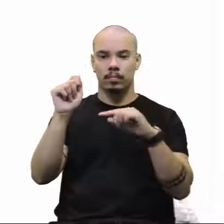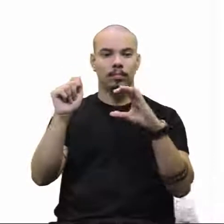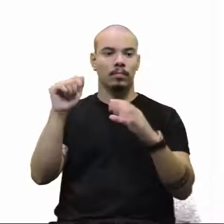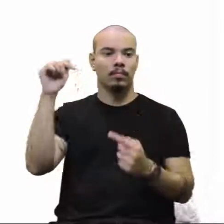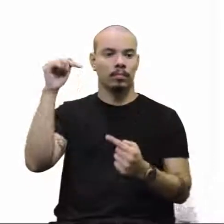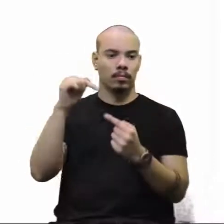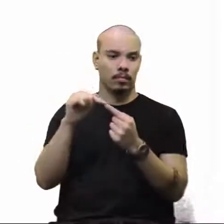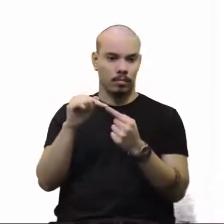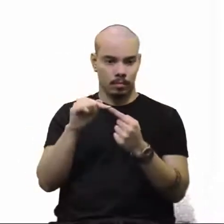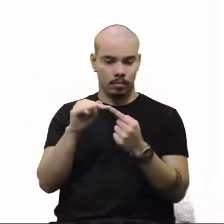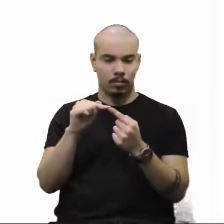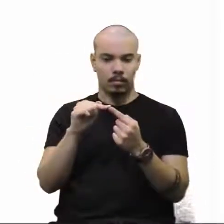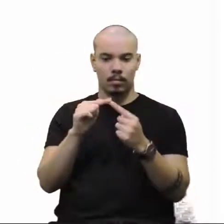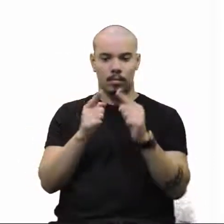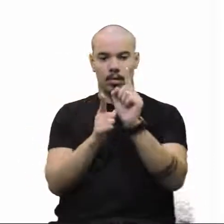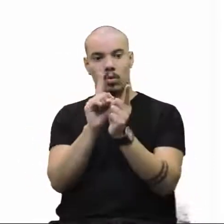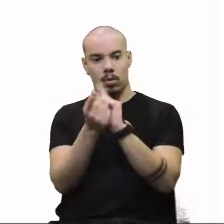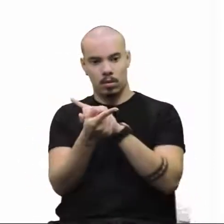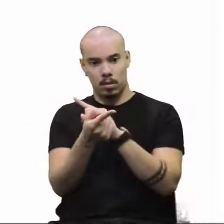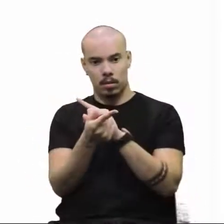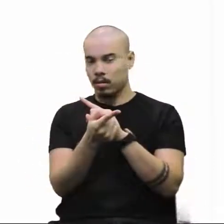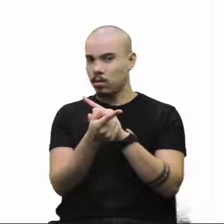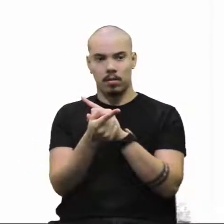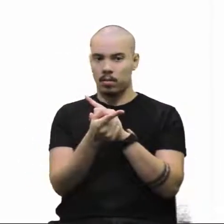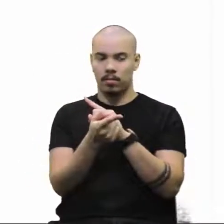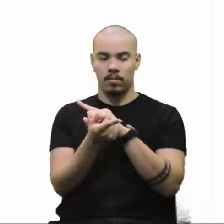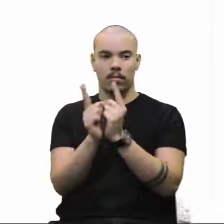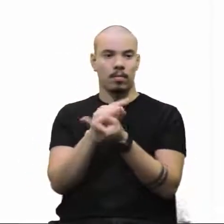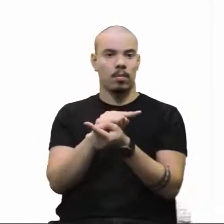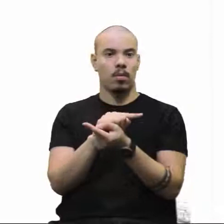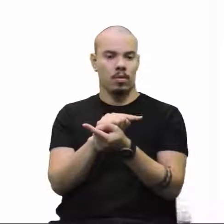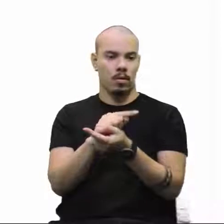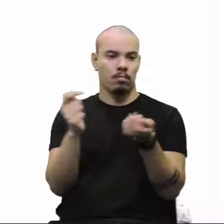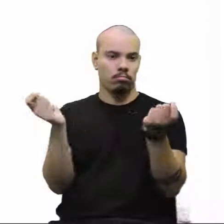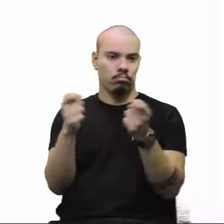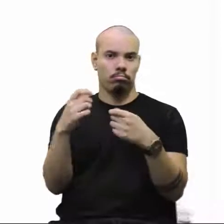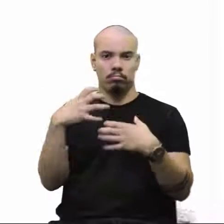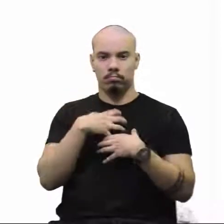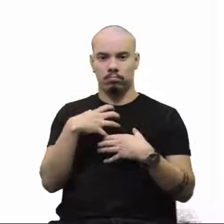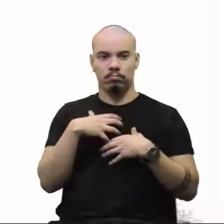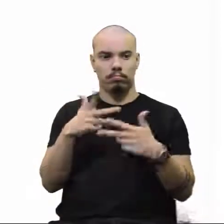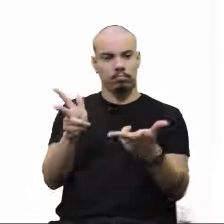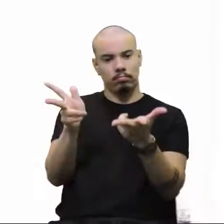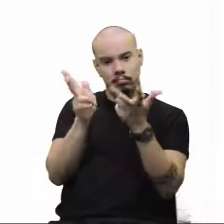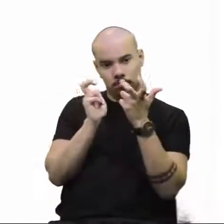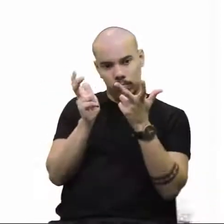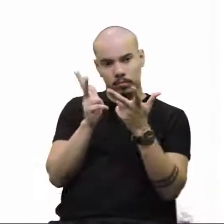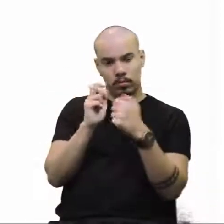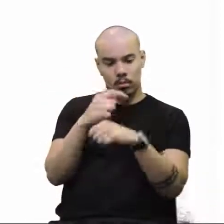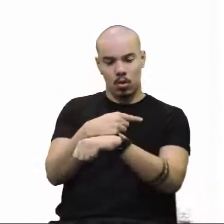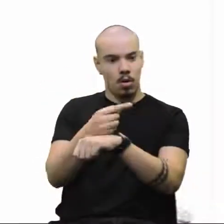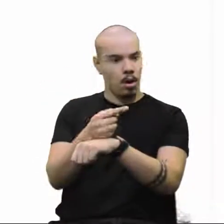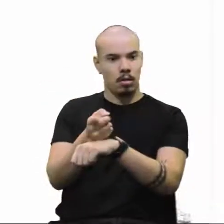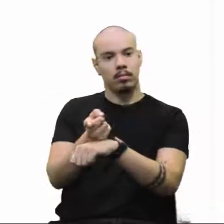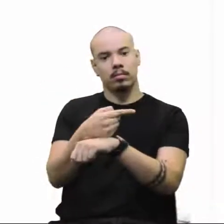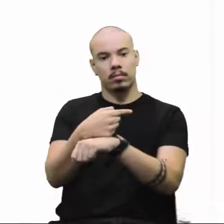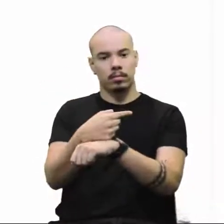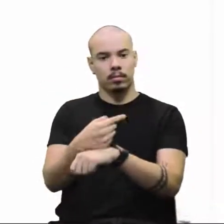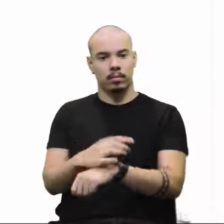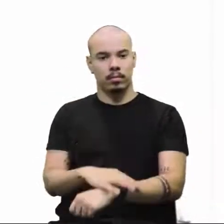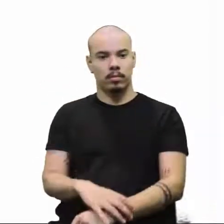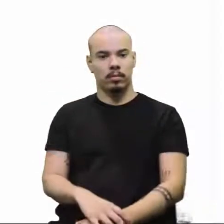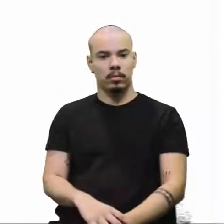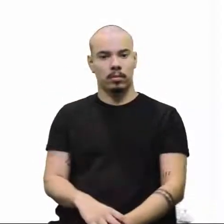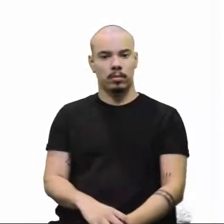é fluir do raio para o mercúrio, ele via que, na verdade, a corrente está para cima. Isso, aí é sentido anti-horário, né? E aqui ele fala